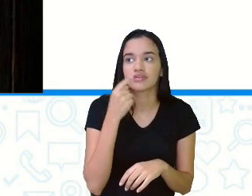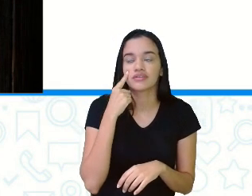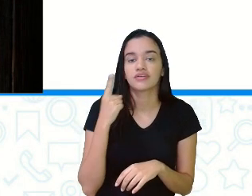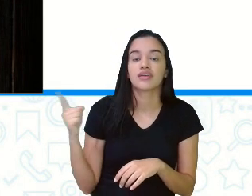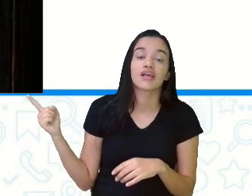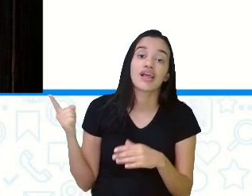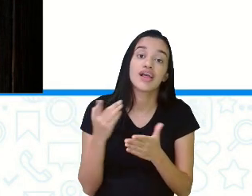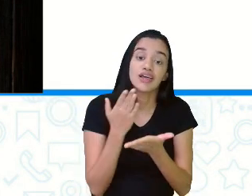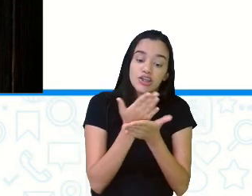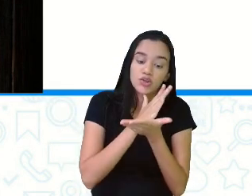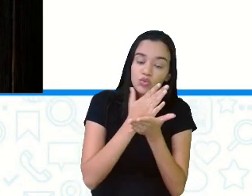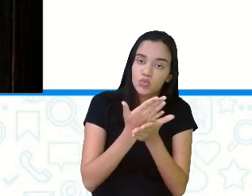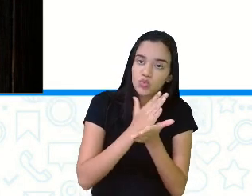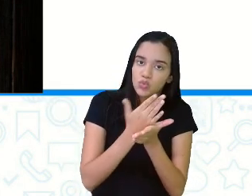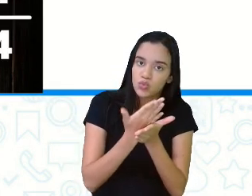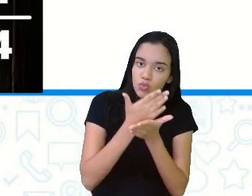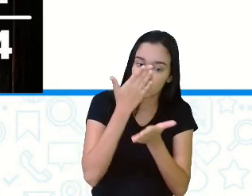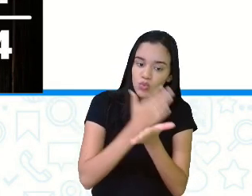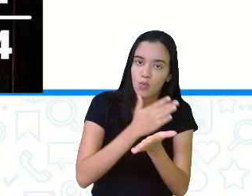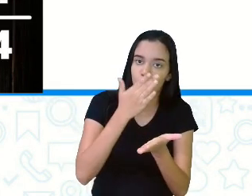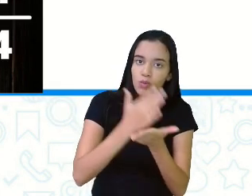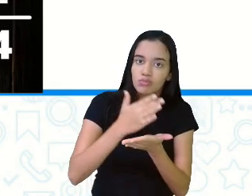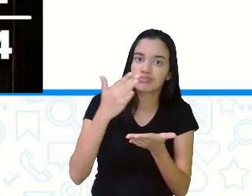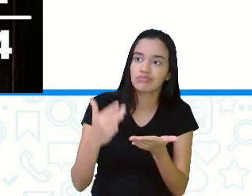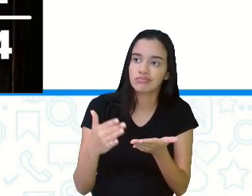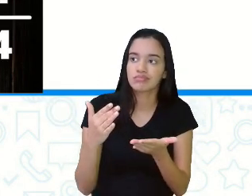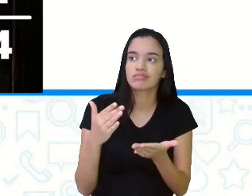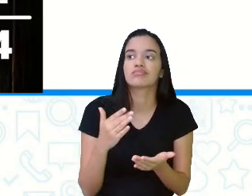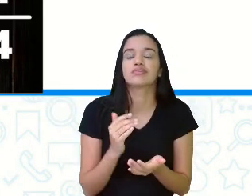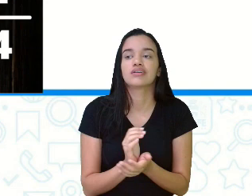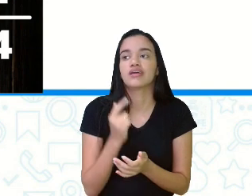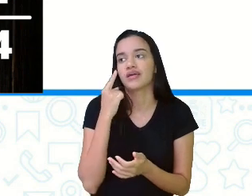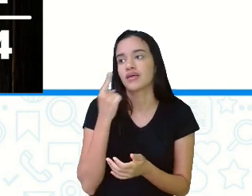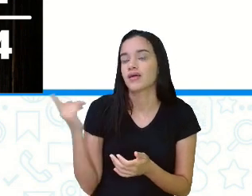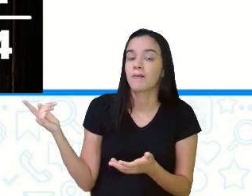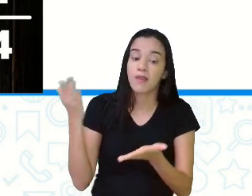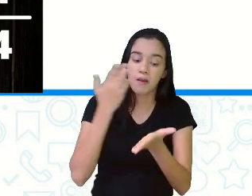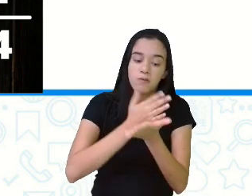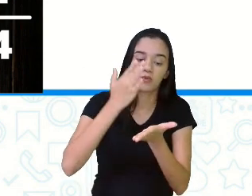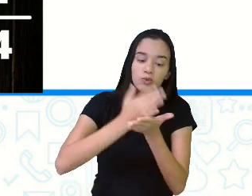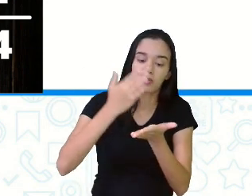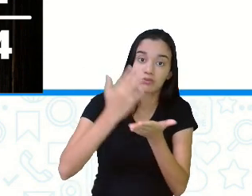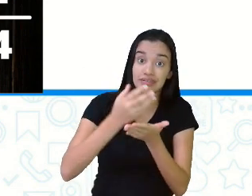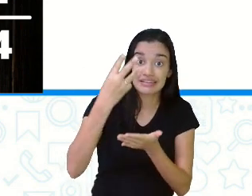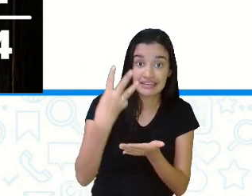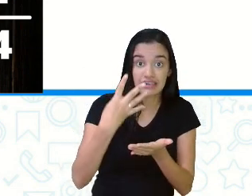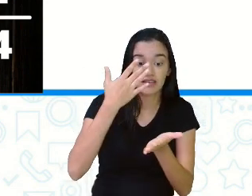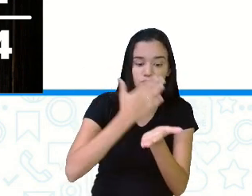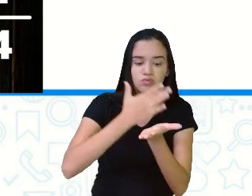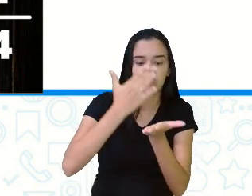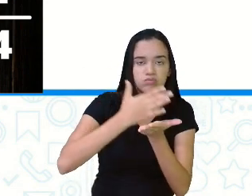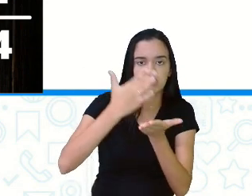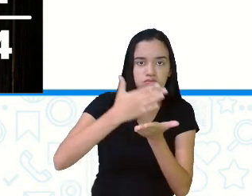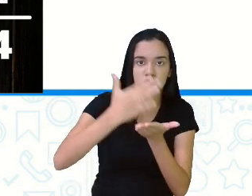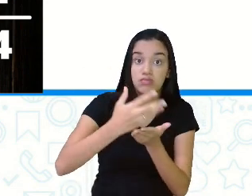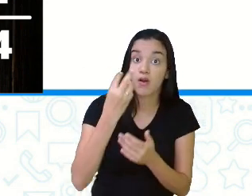eu dividi metade, 1/3, dividi em 4, como está na minha mesa. Dividir